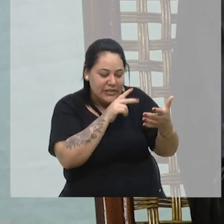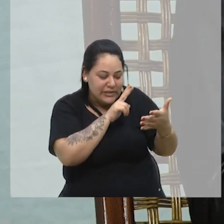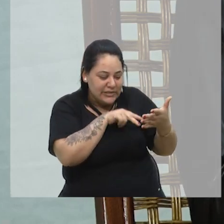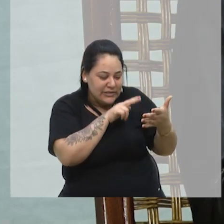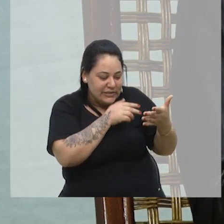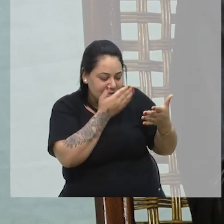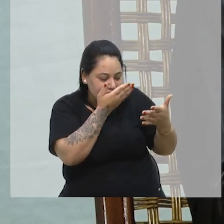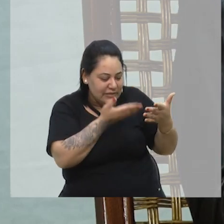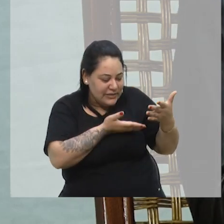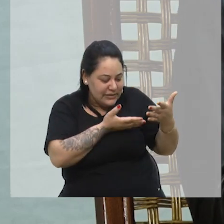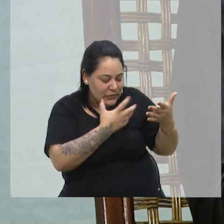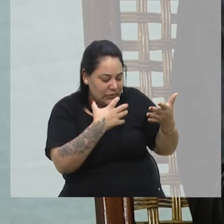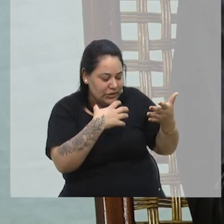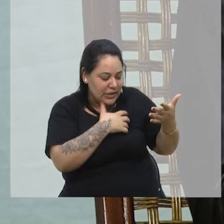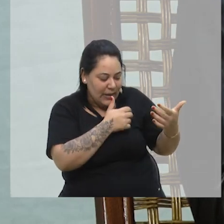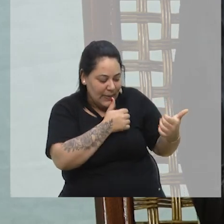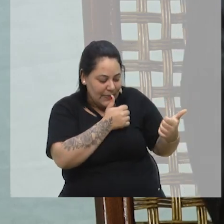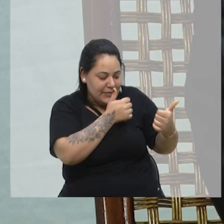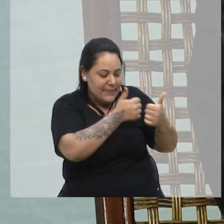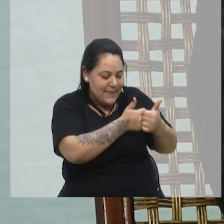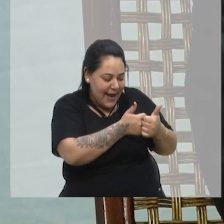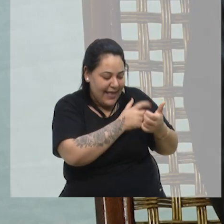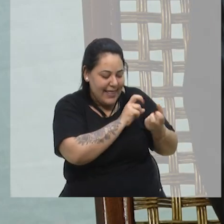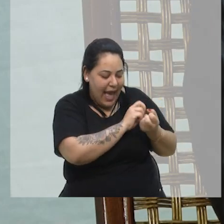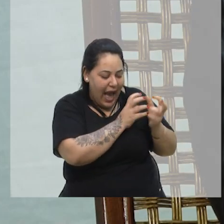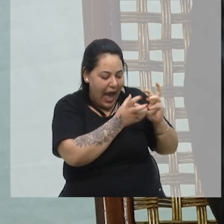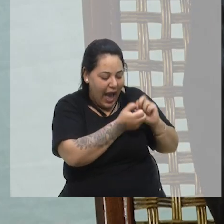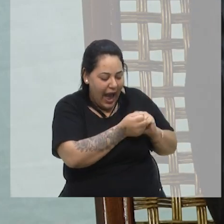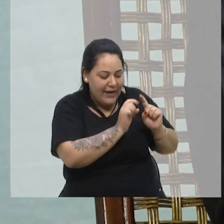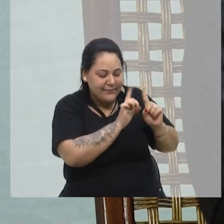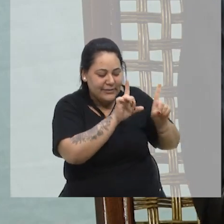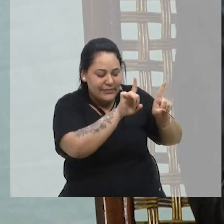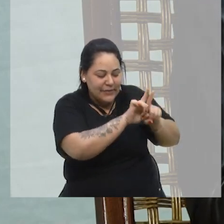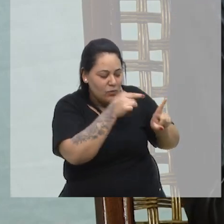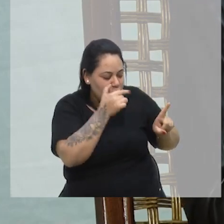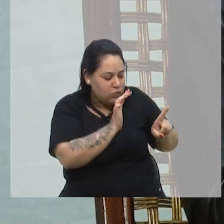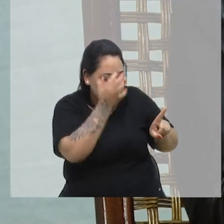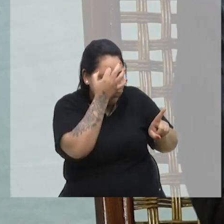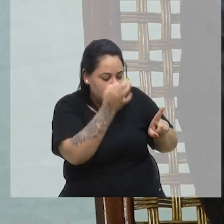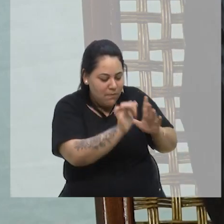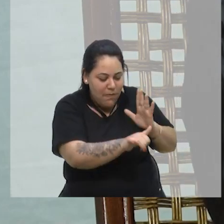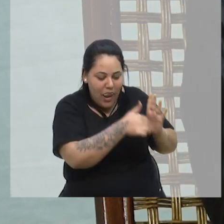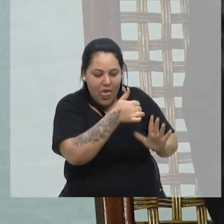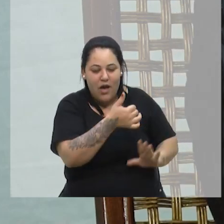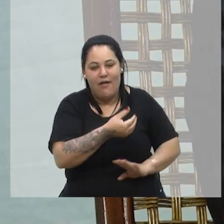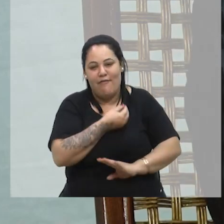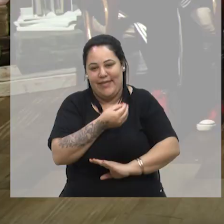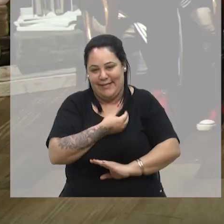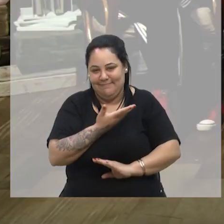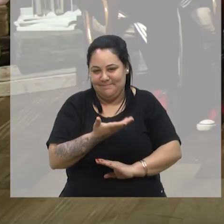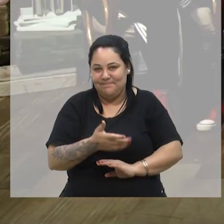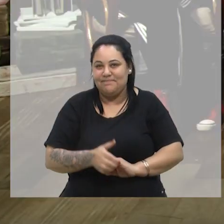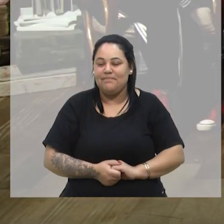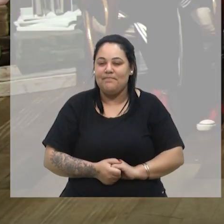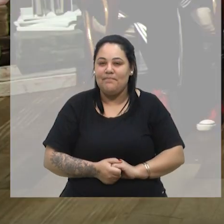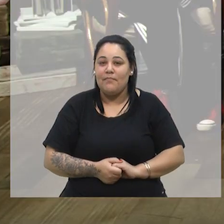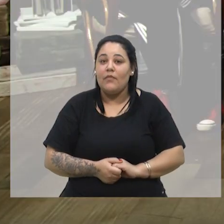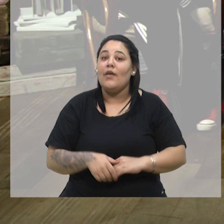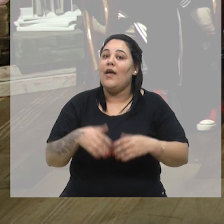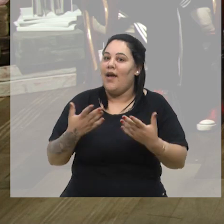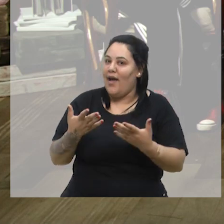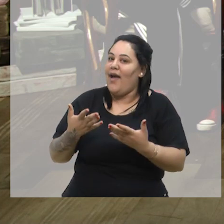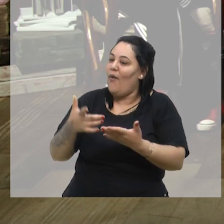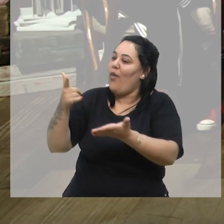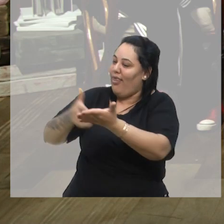uma maneira de se aproximar não só da arte, mas de também entender um pouco melhor a vida, né? É,